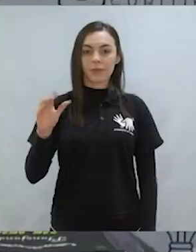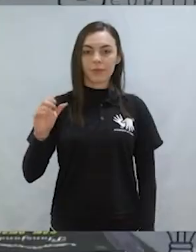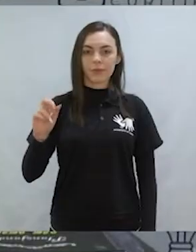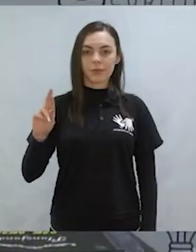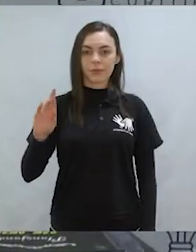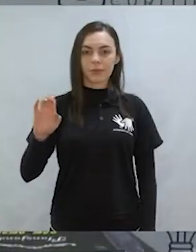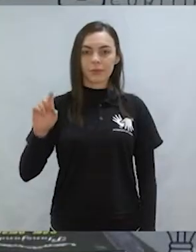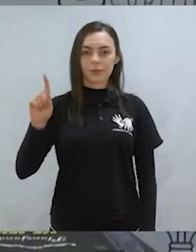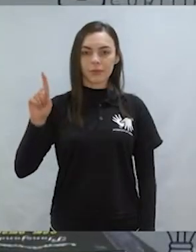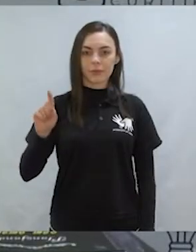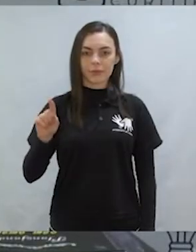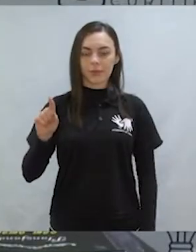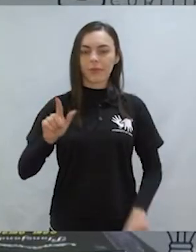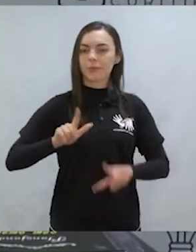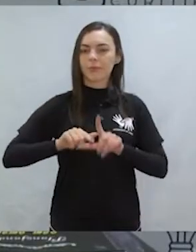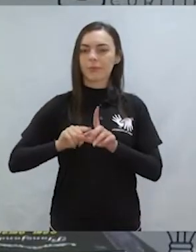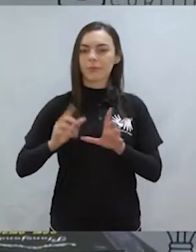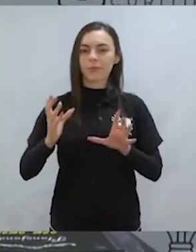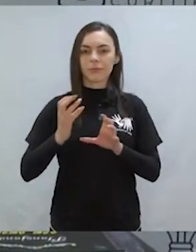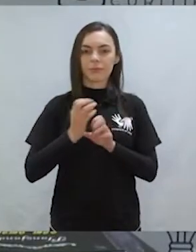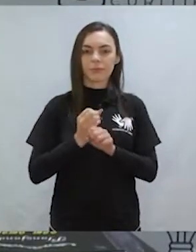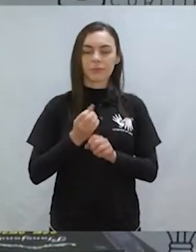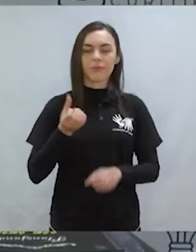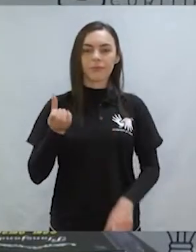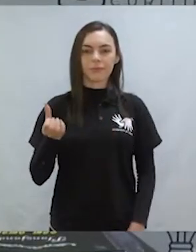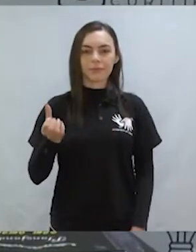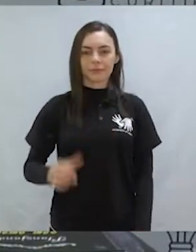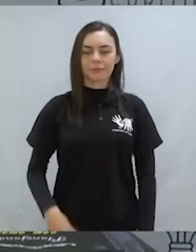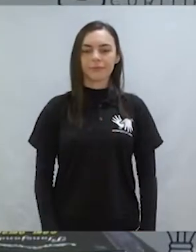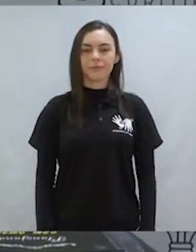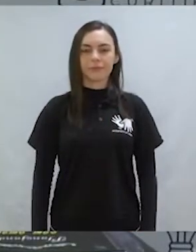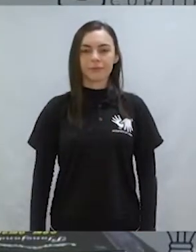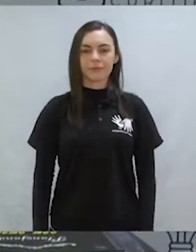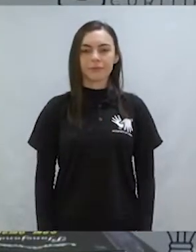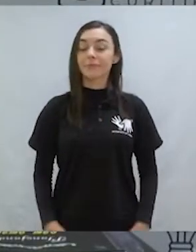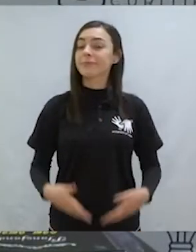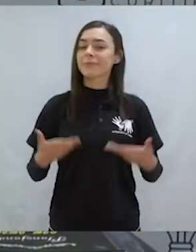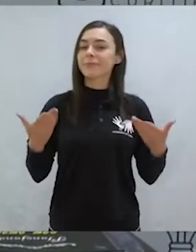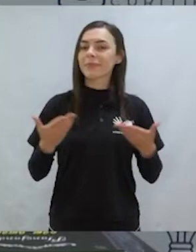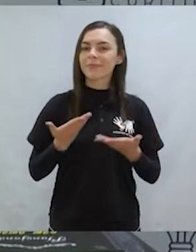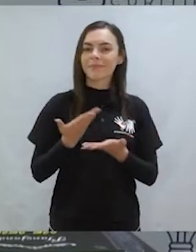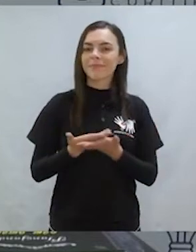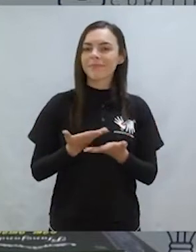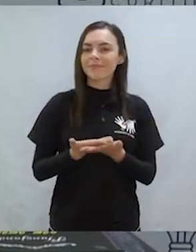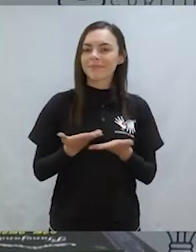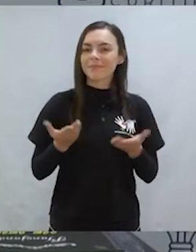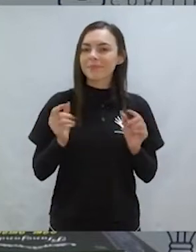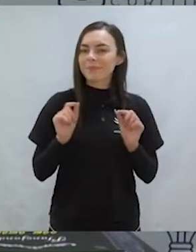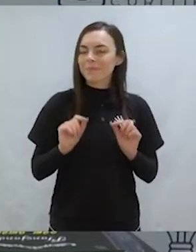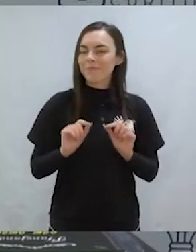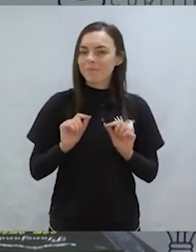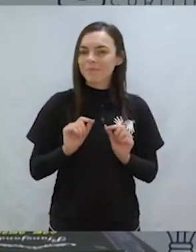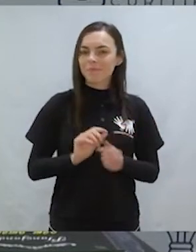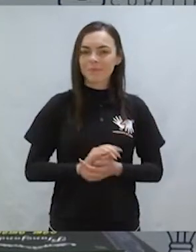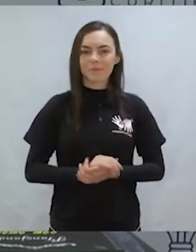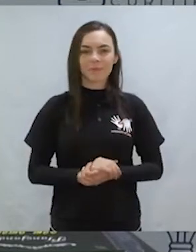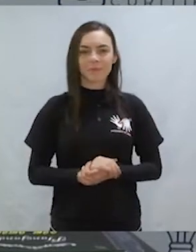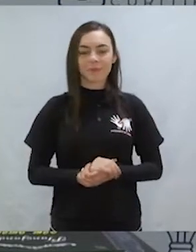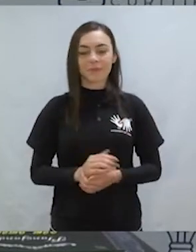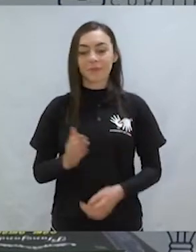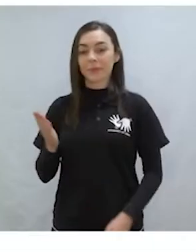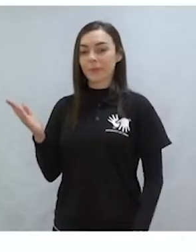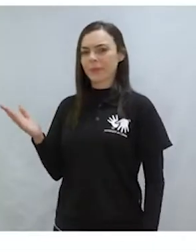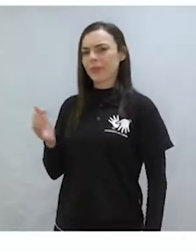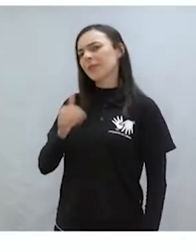palavra jacaré tem seis letras. E agora, o que nós vamos ter na aula de hoje?